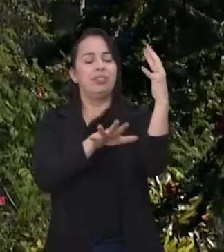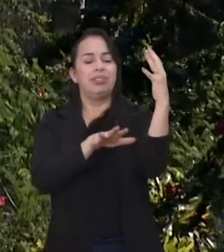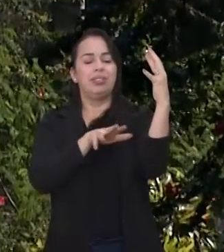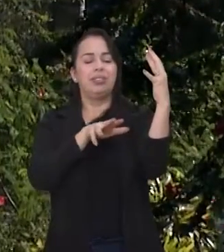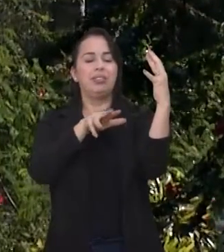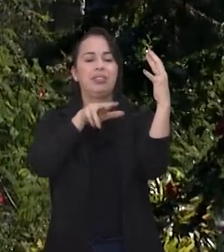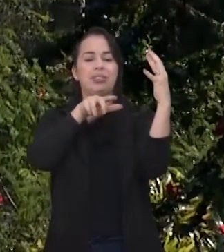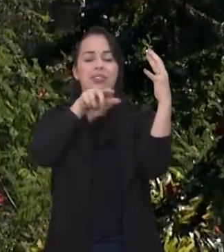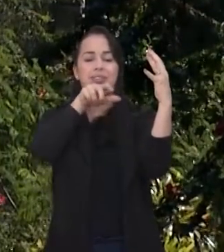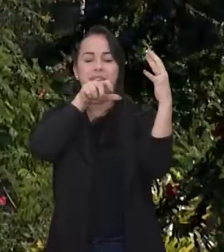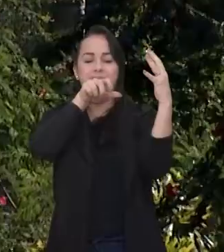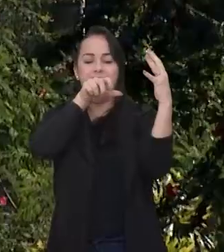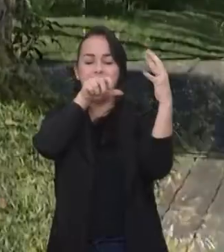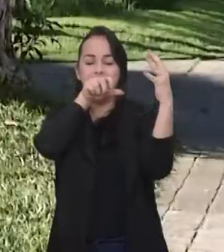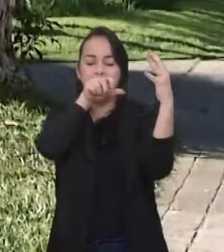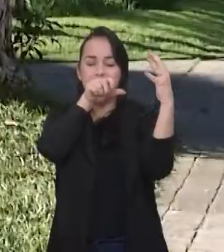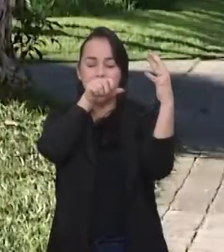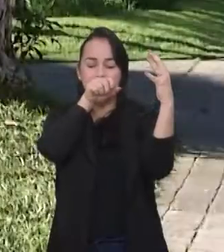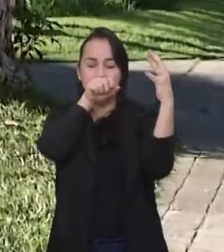uma